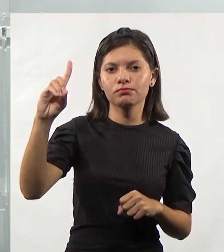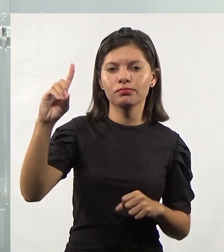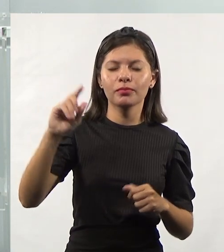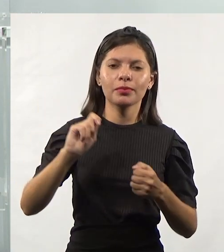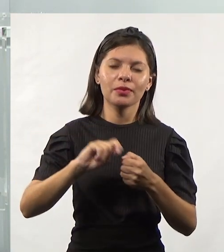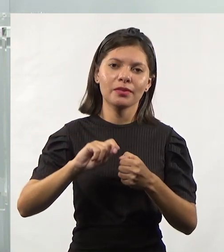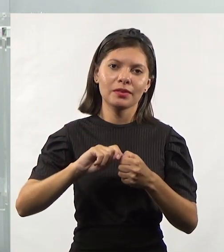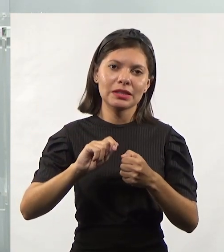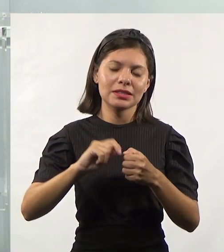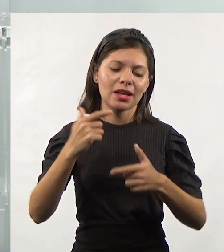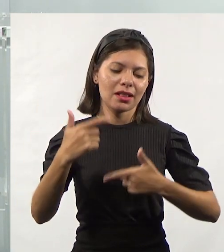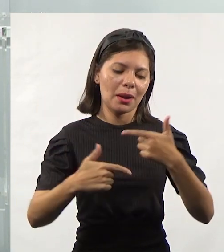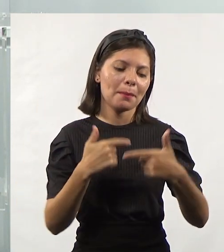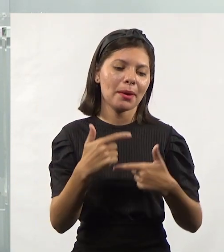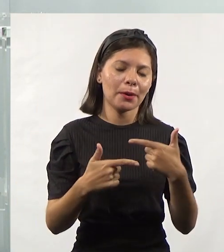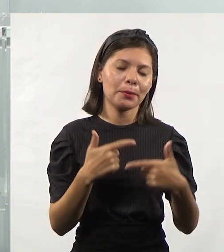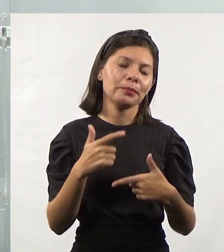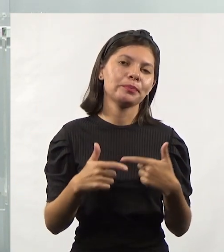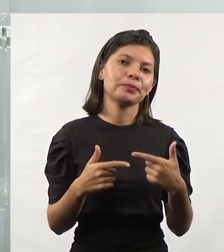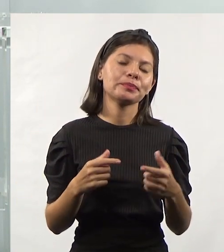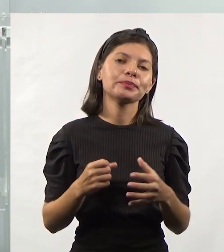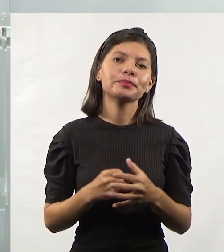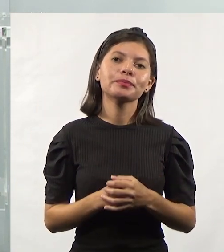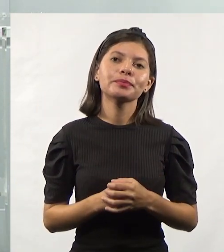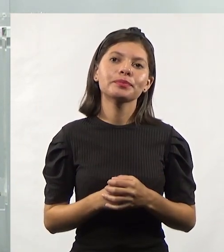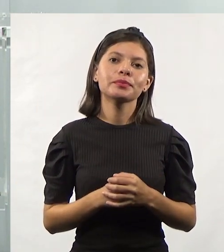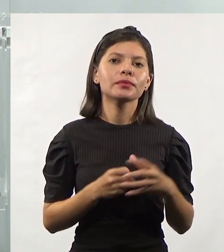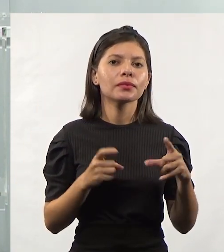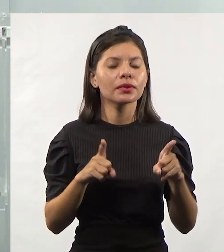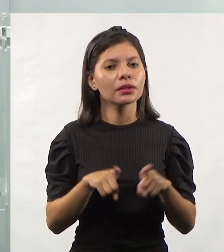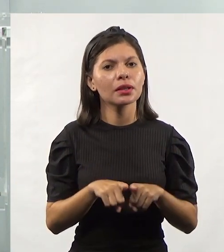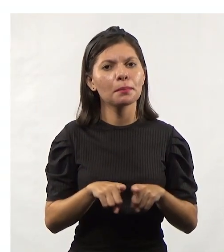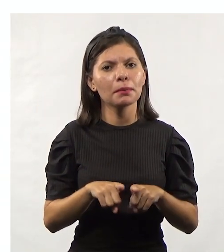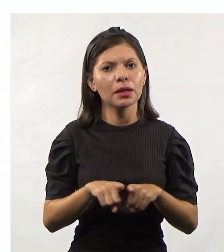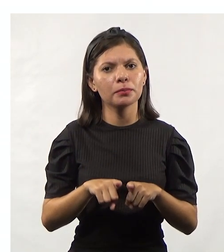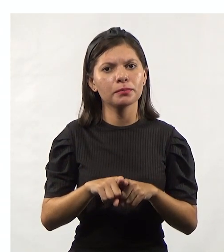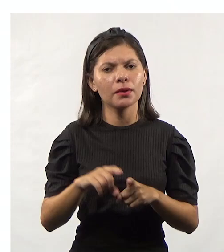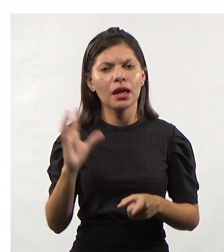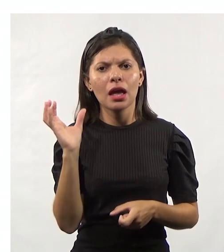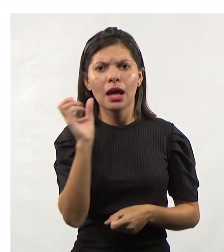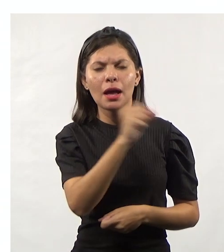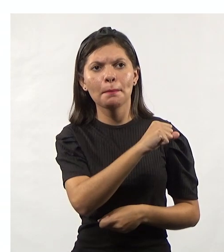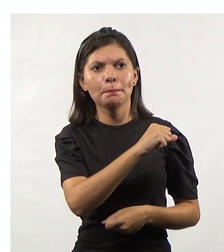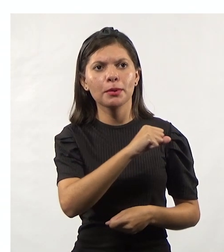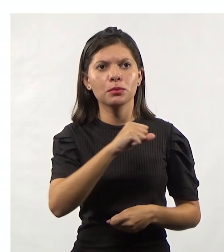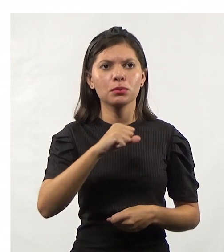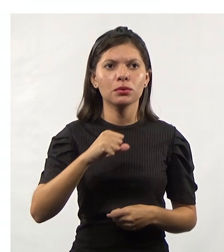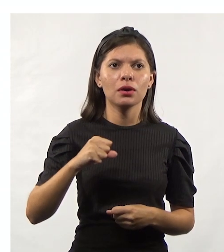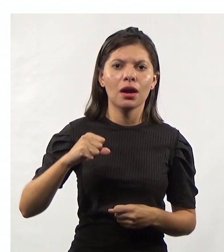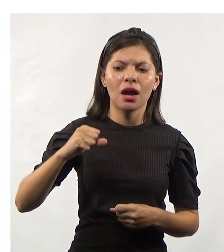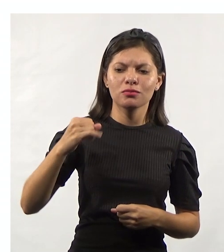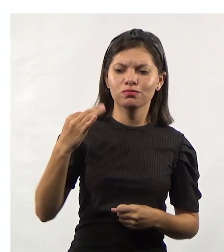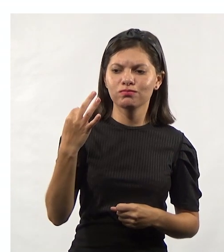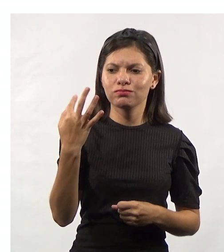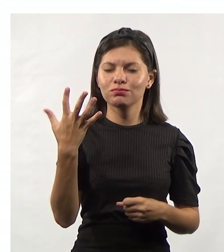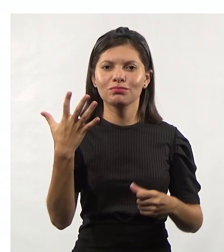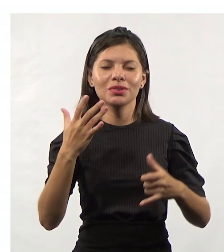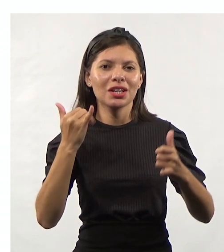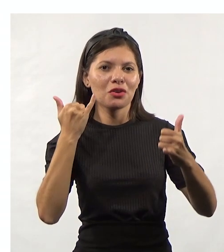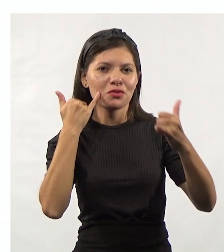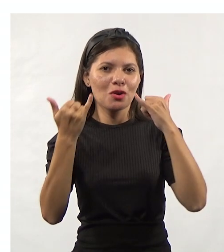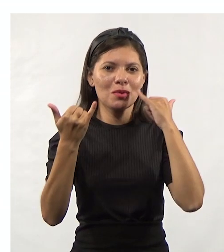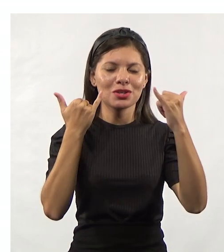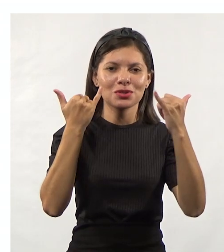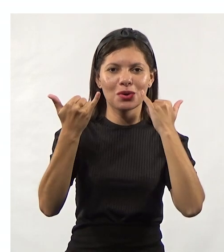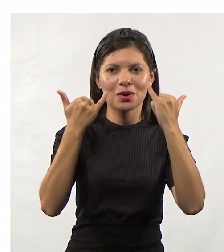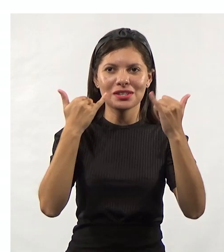dia, a gente prestar esse tipo de serviço. O que mais? A velocidade e quantidade de